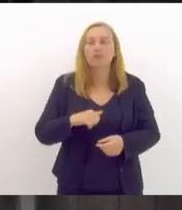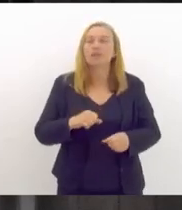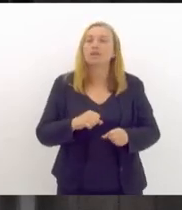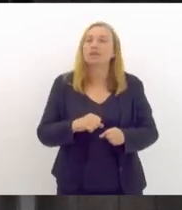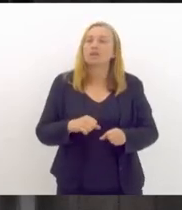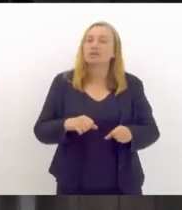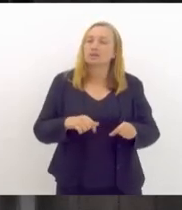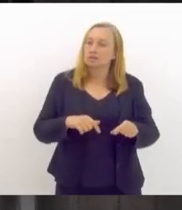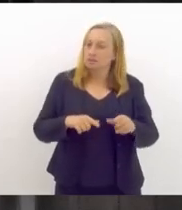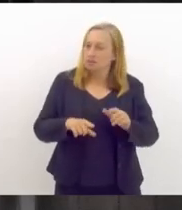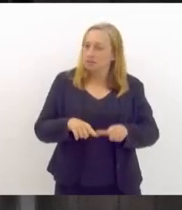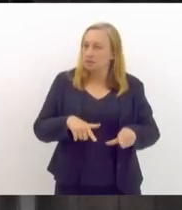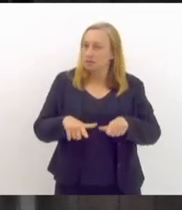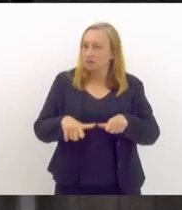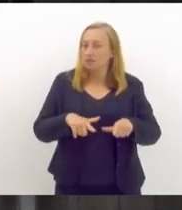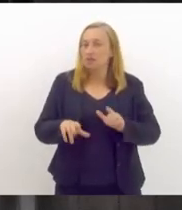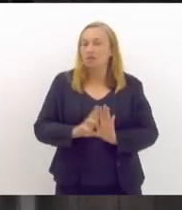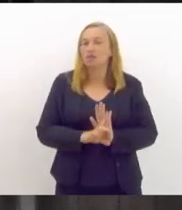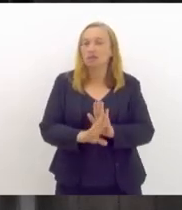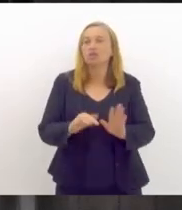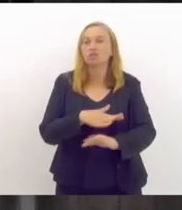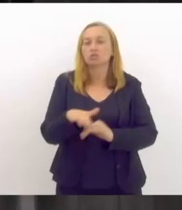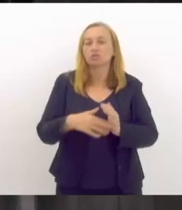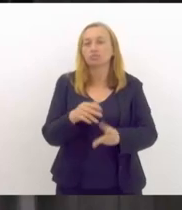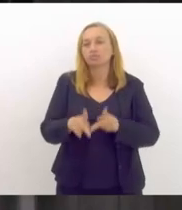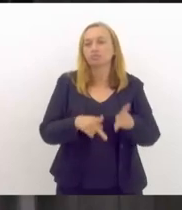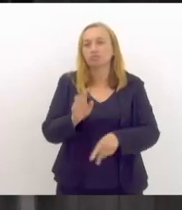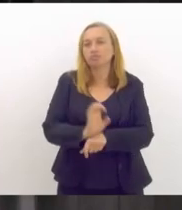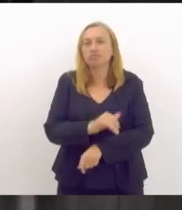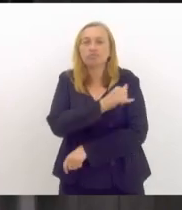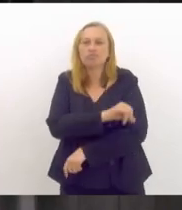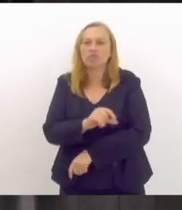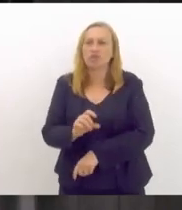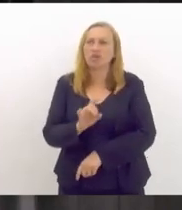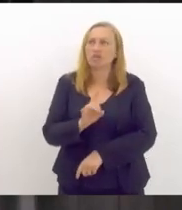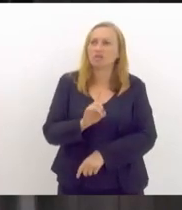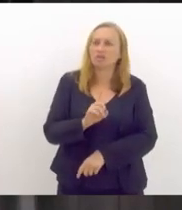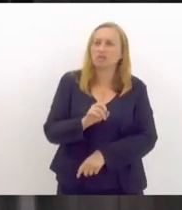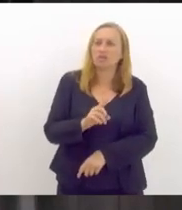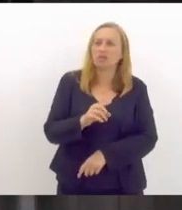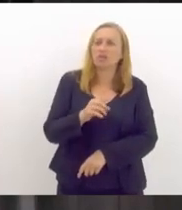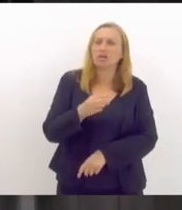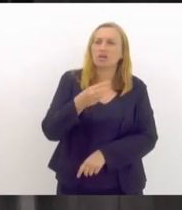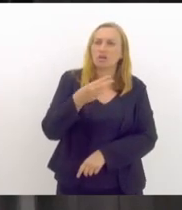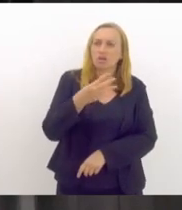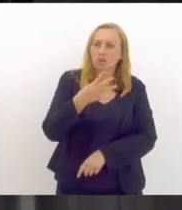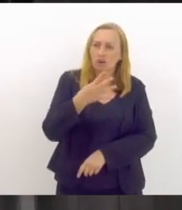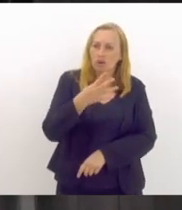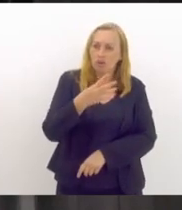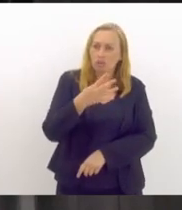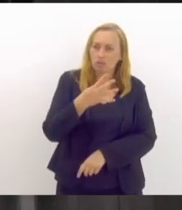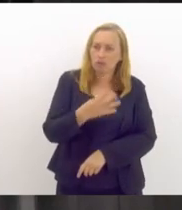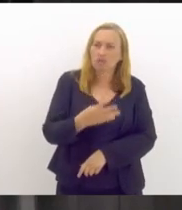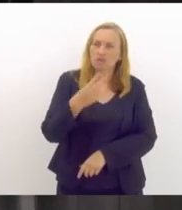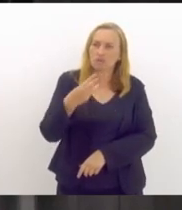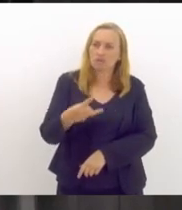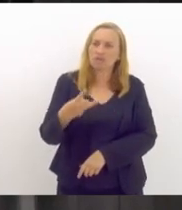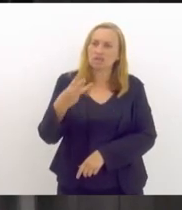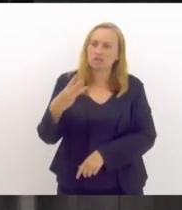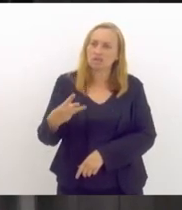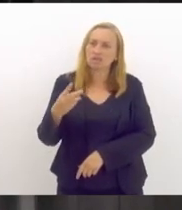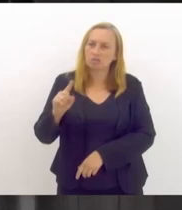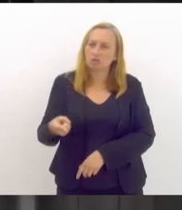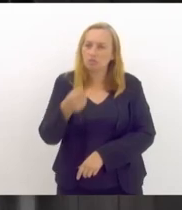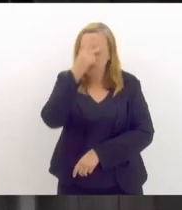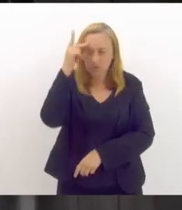representando toda a população do estado do Rio de Janeiro não somente esses quase 33 de mil pessoas que me deram oportunidade de poder estar aqui